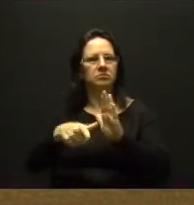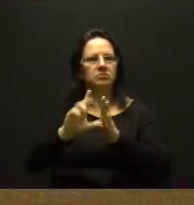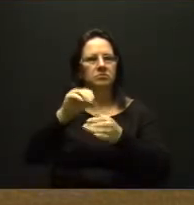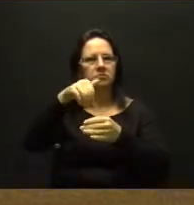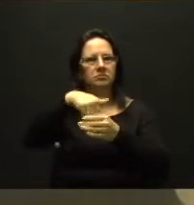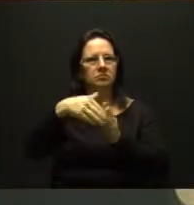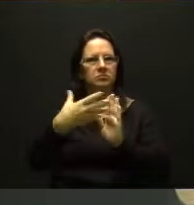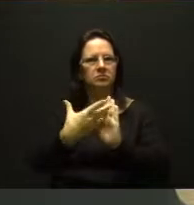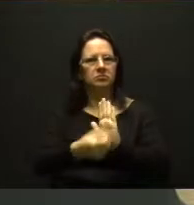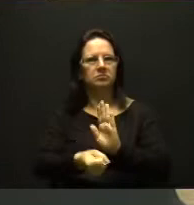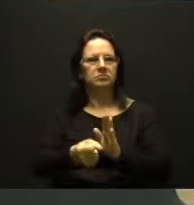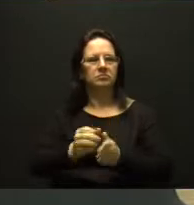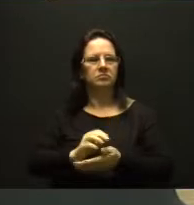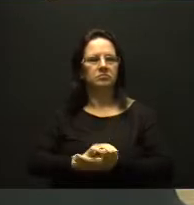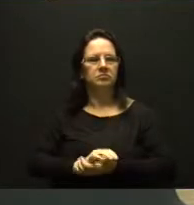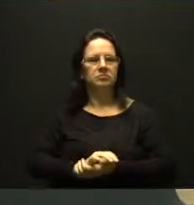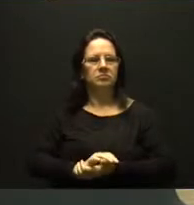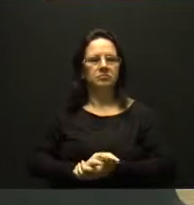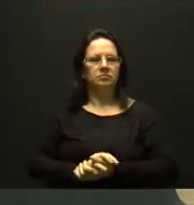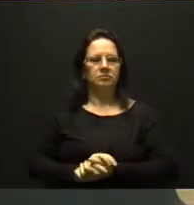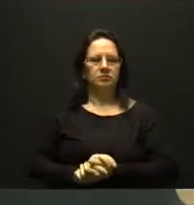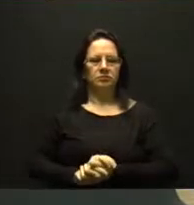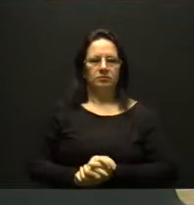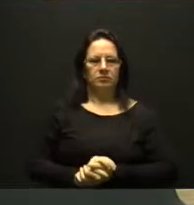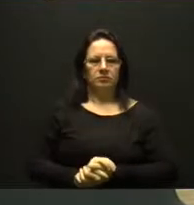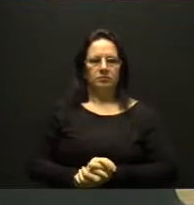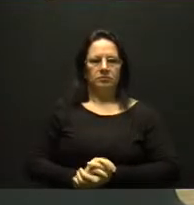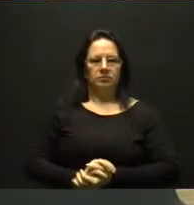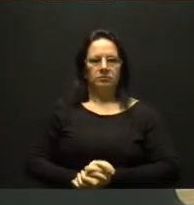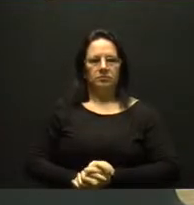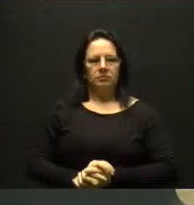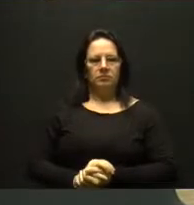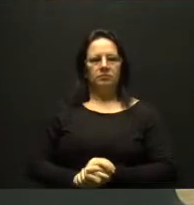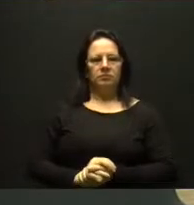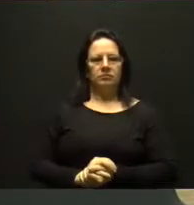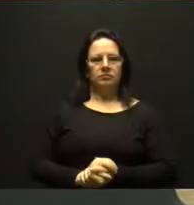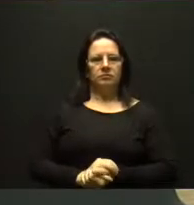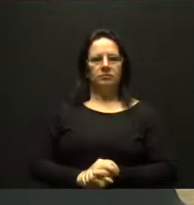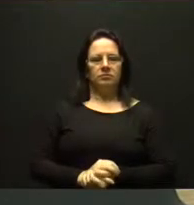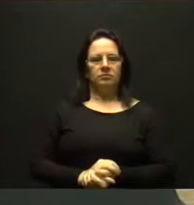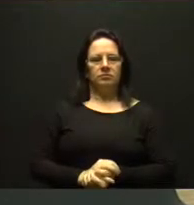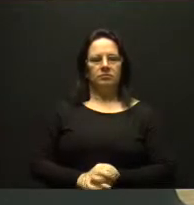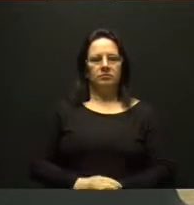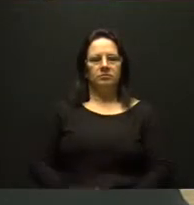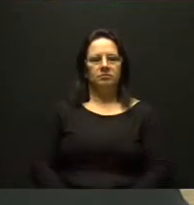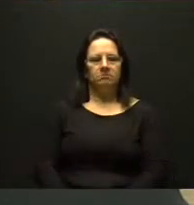voto favorável continuam em discussão a palavra vereador doutor anderson veterinário